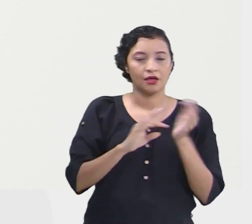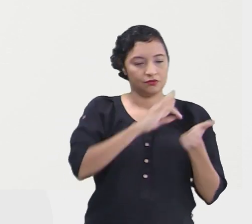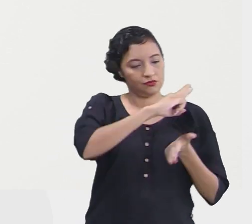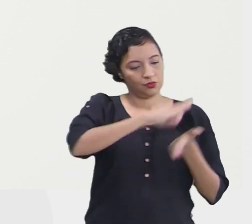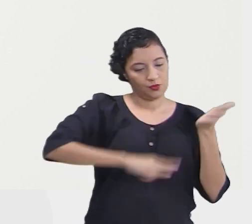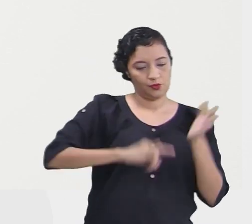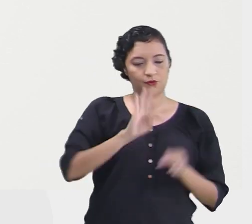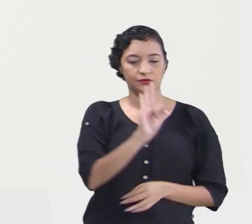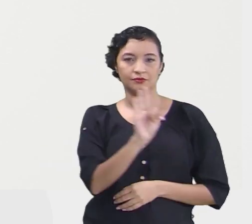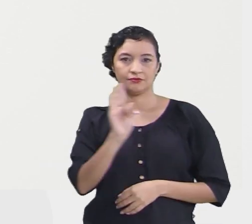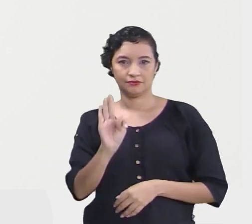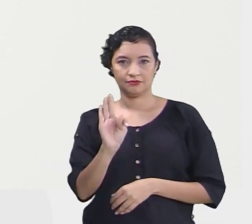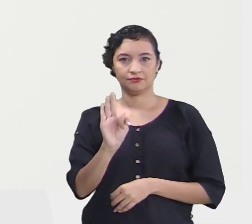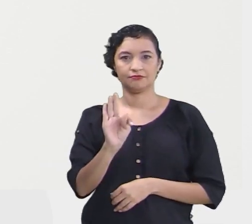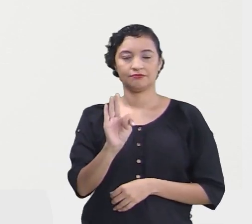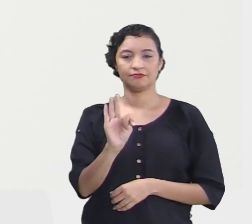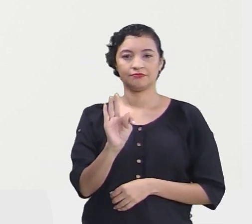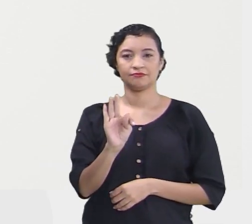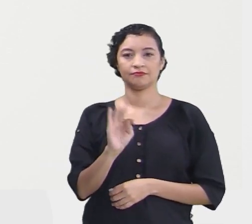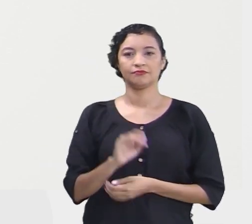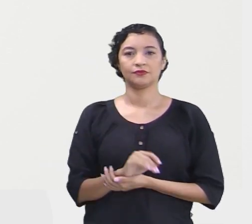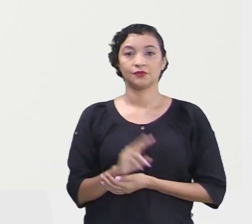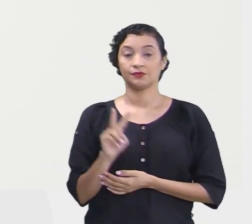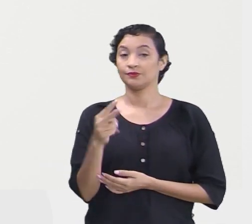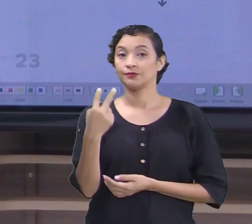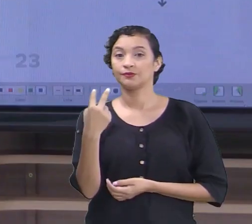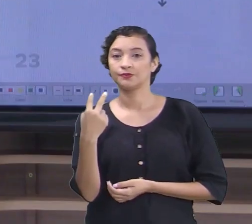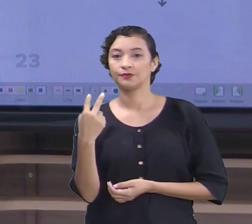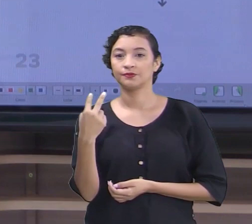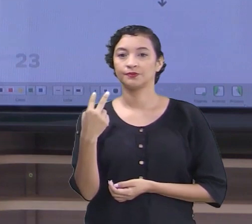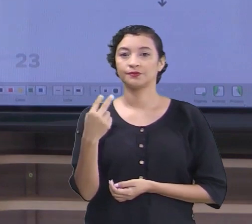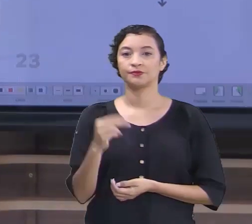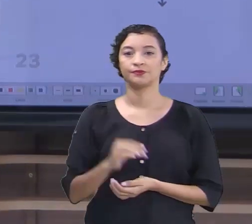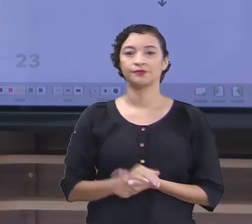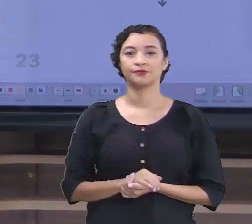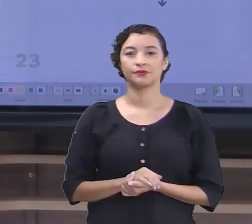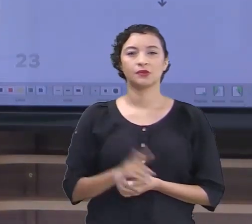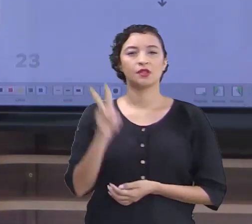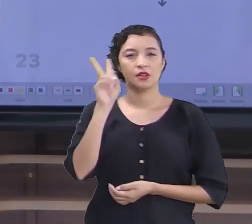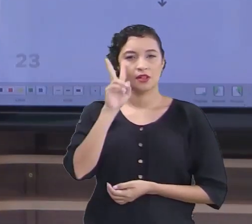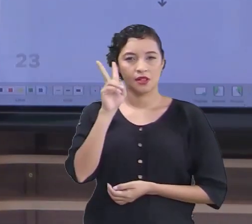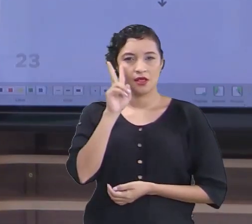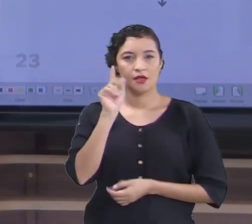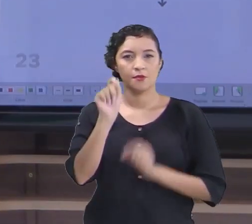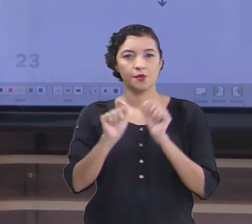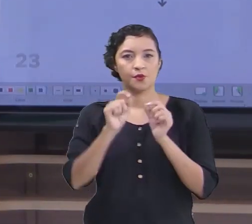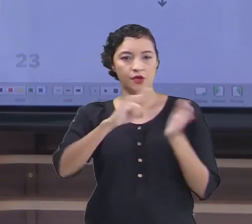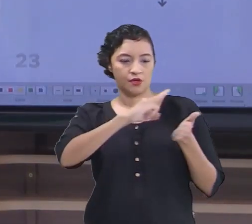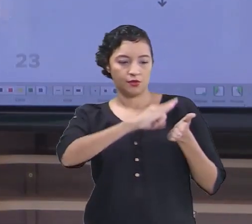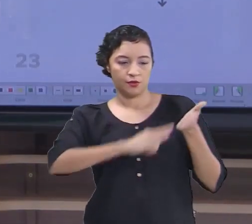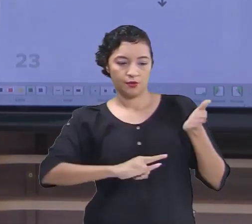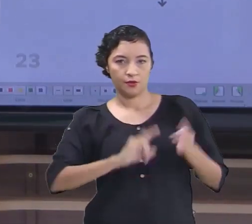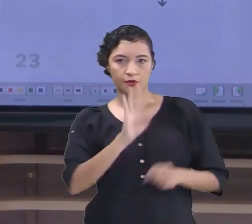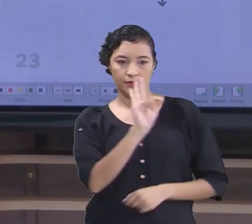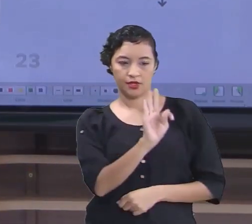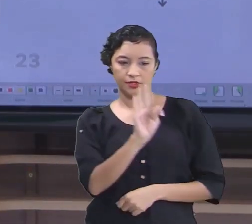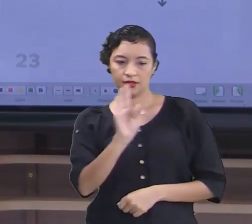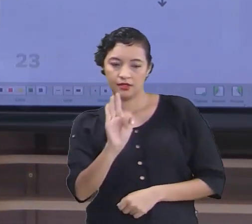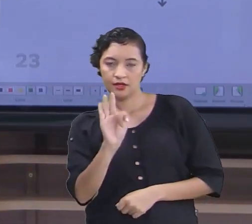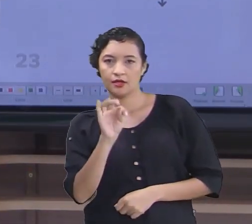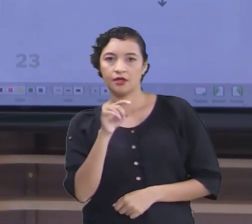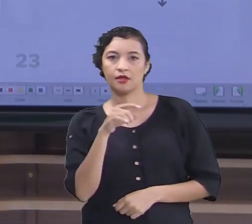de Tordesilhas. Olha aqui para mim. Lembrando que o Tratado de Tordesilhas foi um